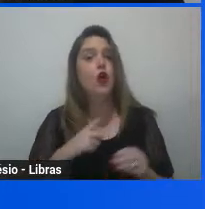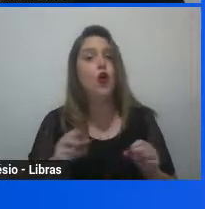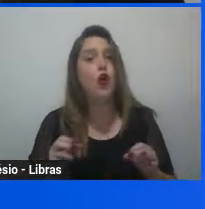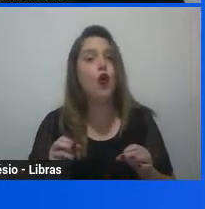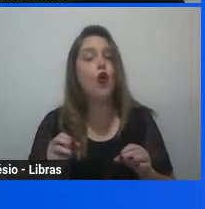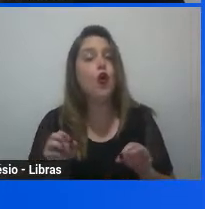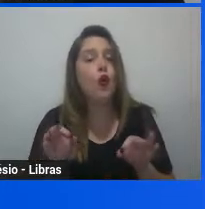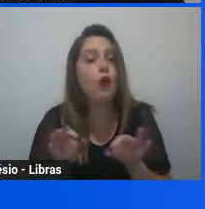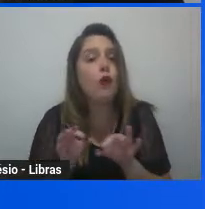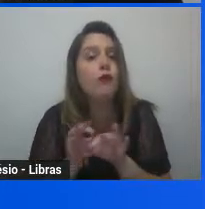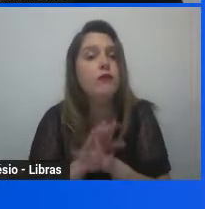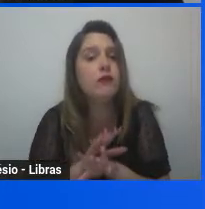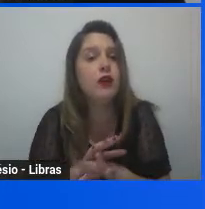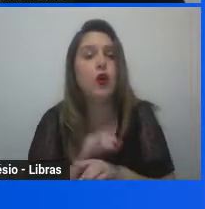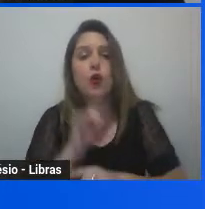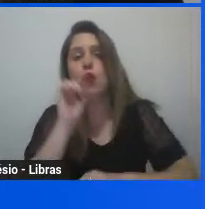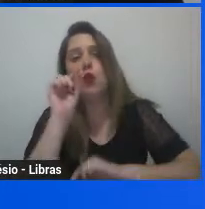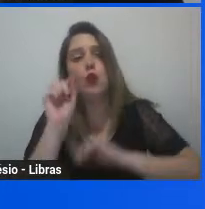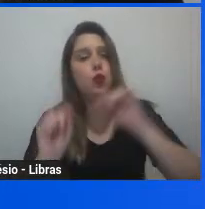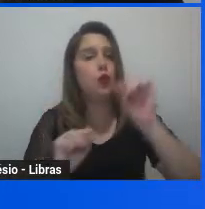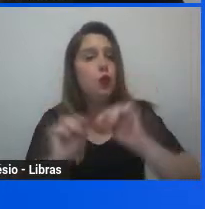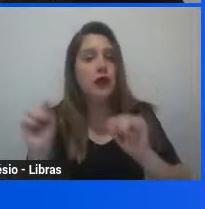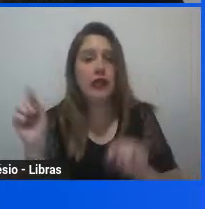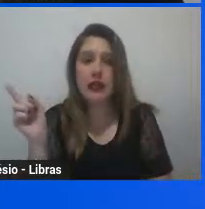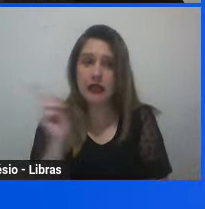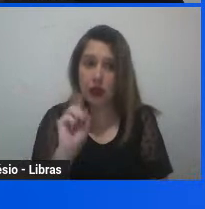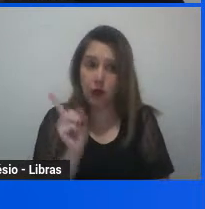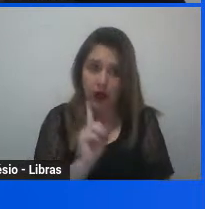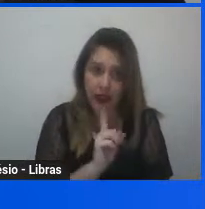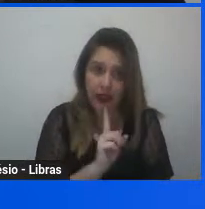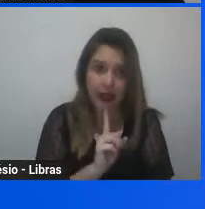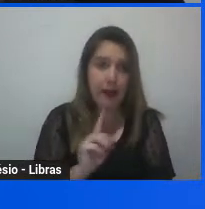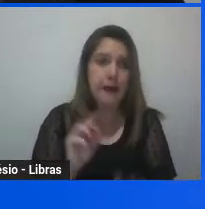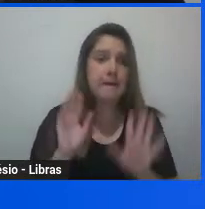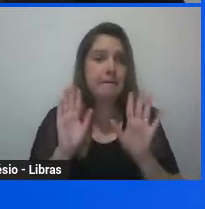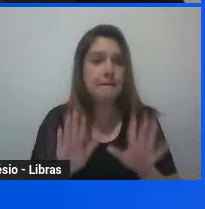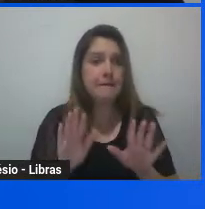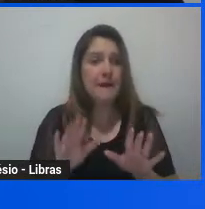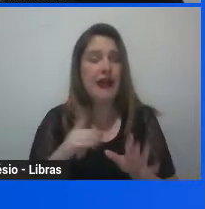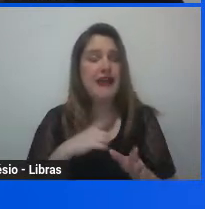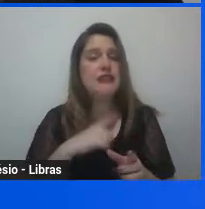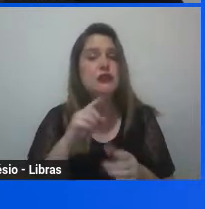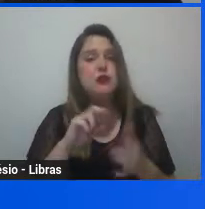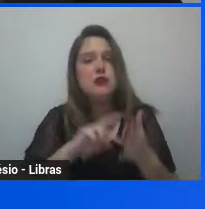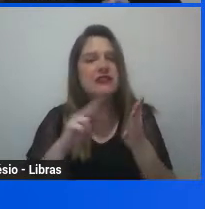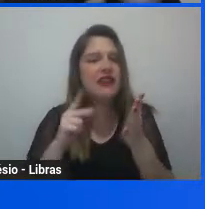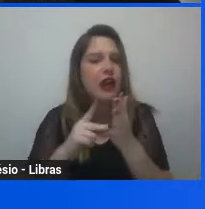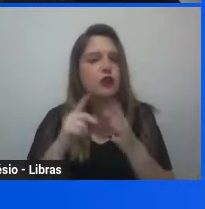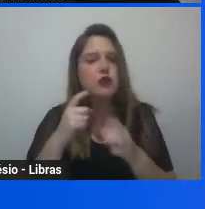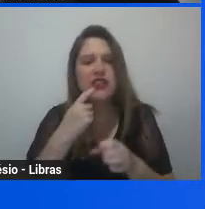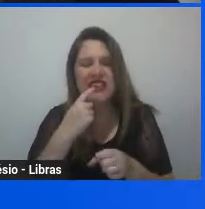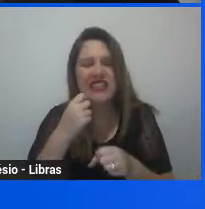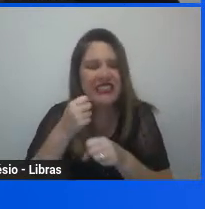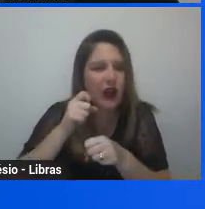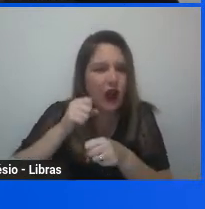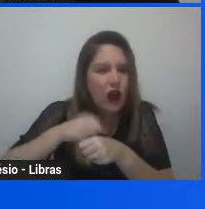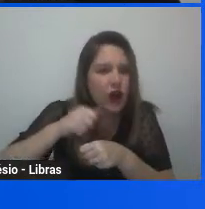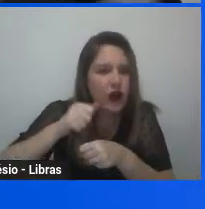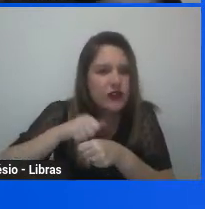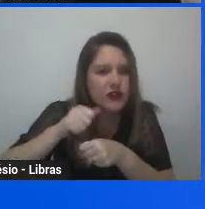fraturas. E o que é, então, uma fratura? É a perda de uma continuidade óssea, mesmo que não seja completa, que nós